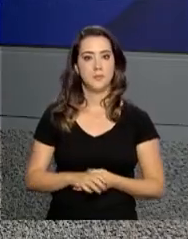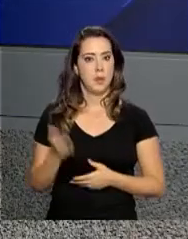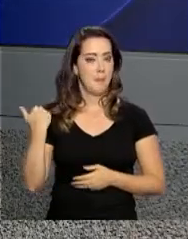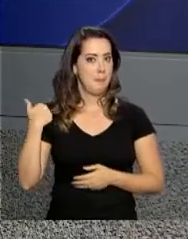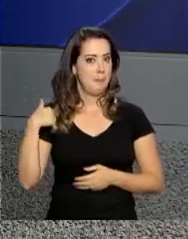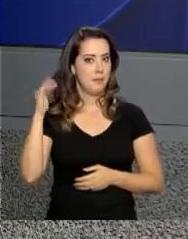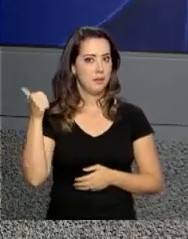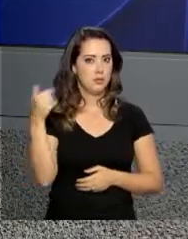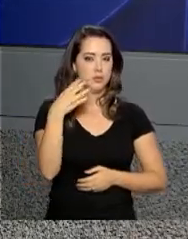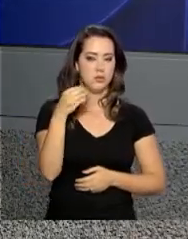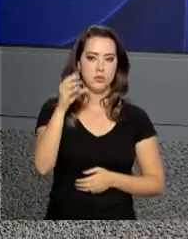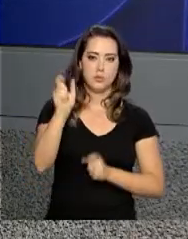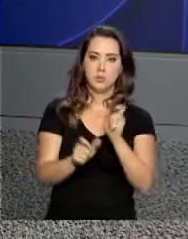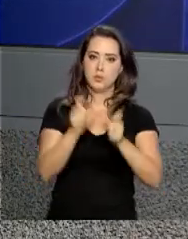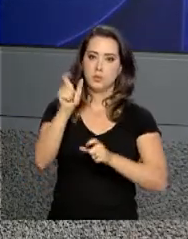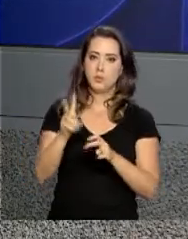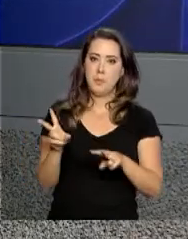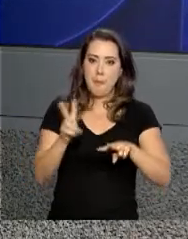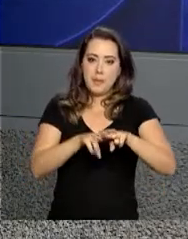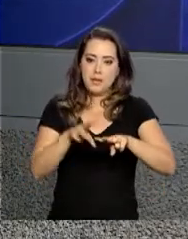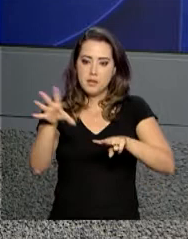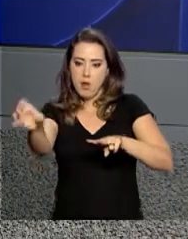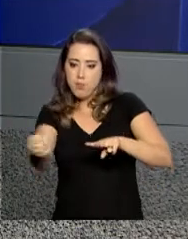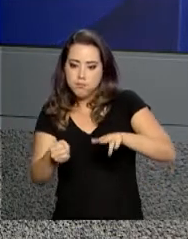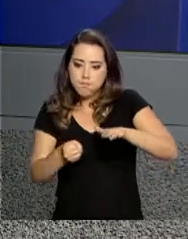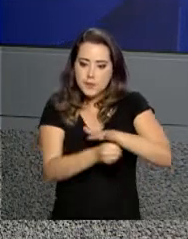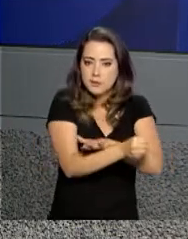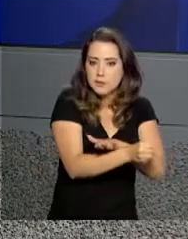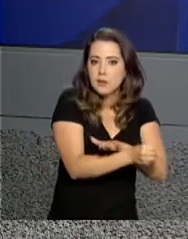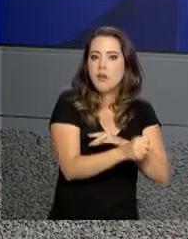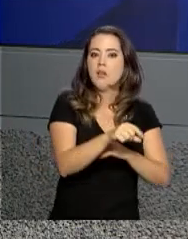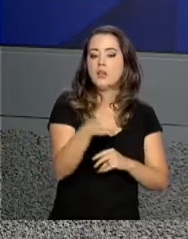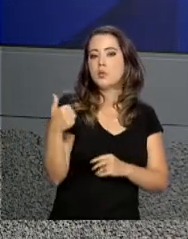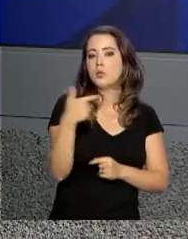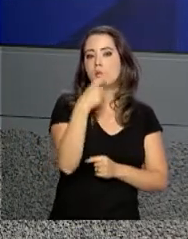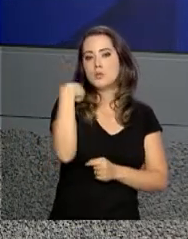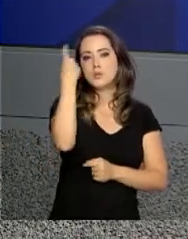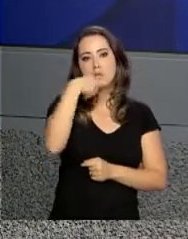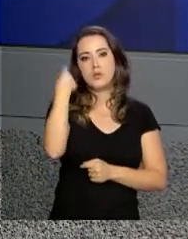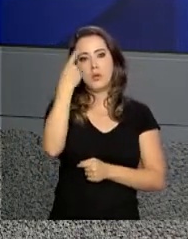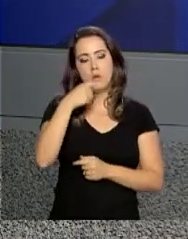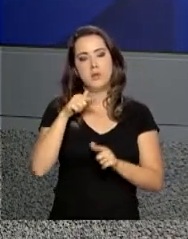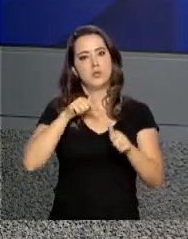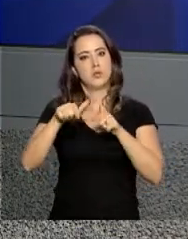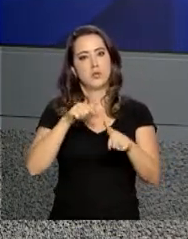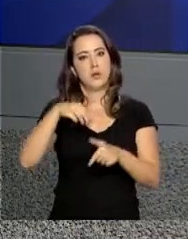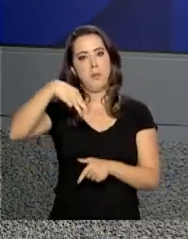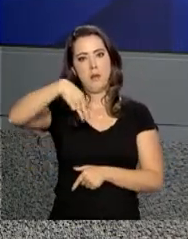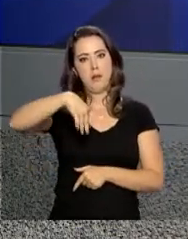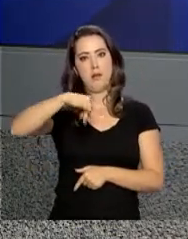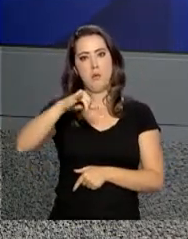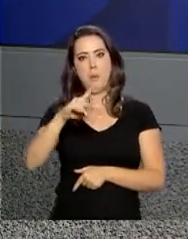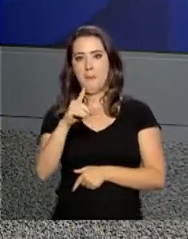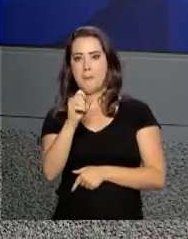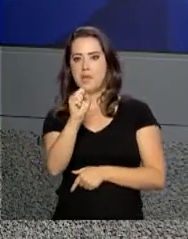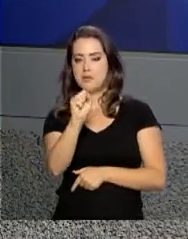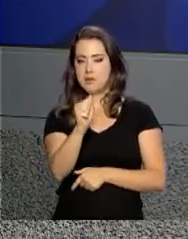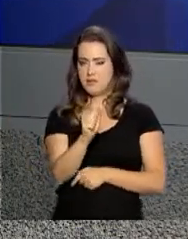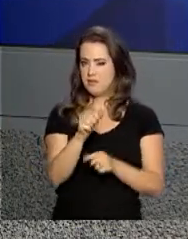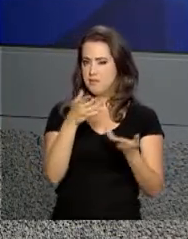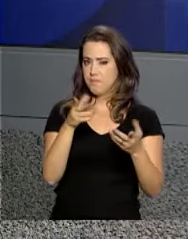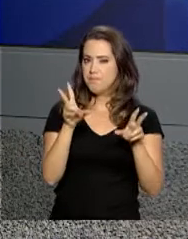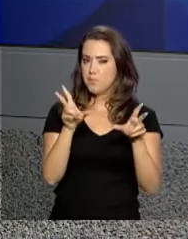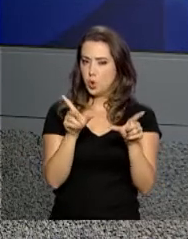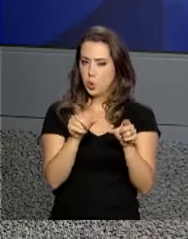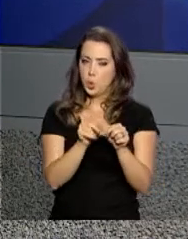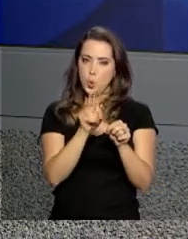Mais de 1.400 pessoas foram presas nas primeiras 12 horas da Operação Midas, que começou na manhã de hoje. Coordenada pelo